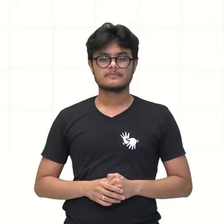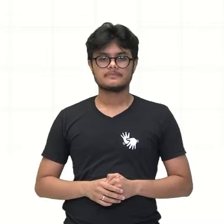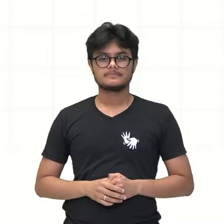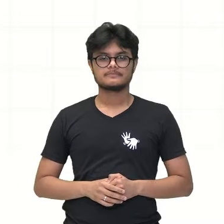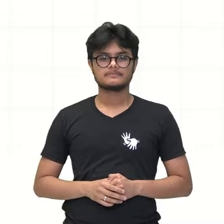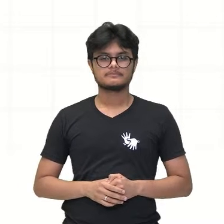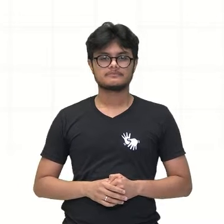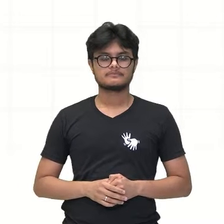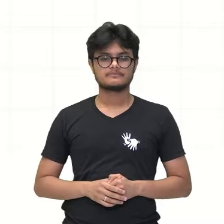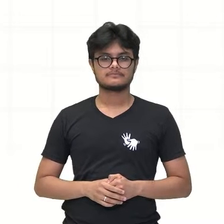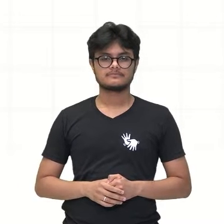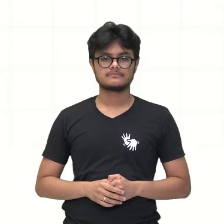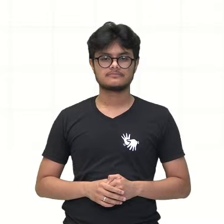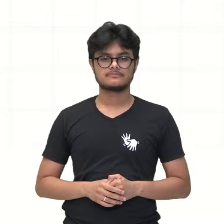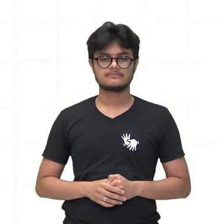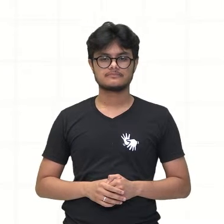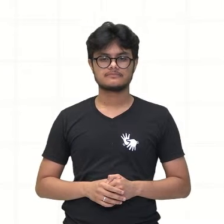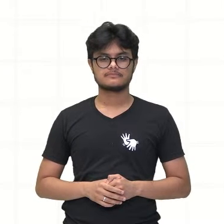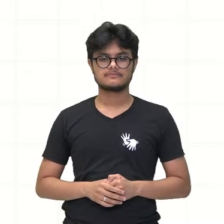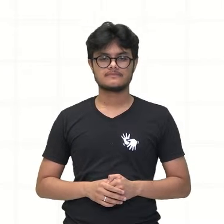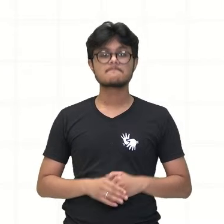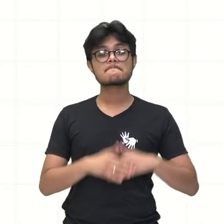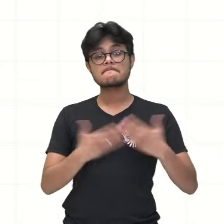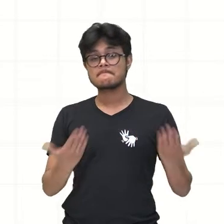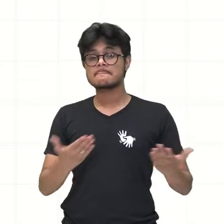3 vai dar